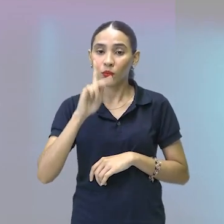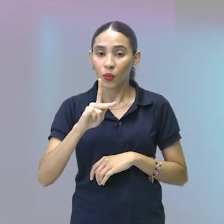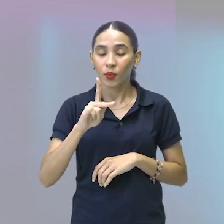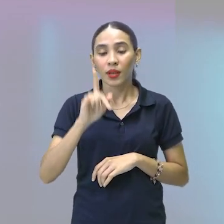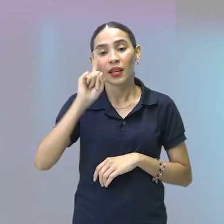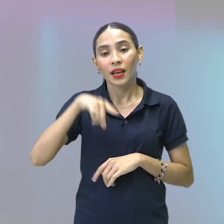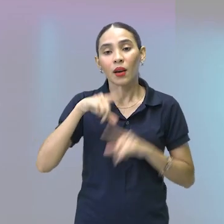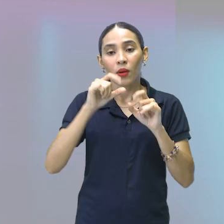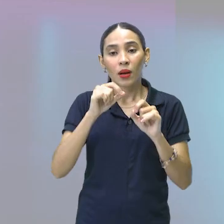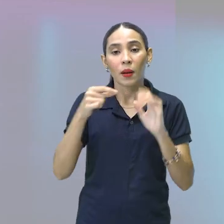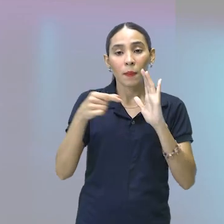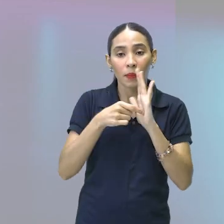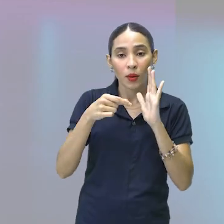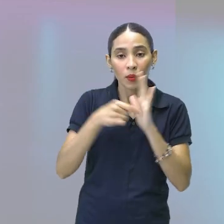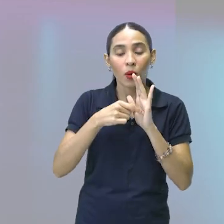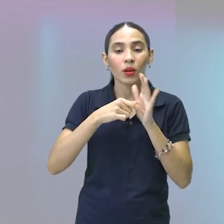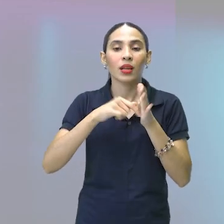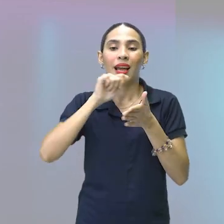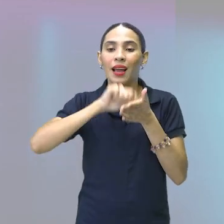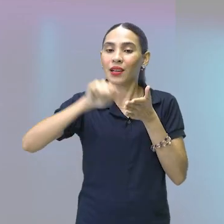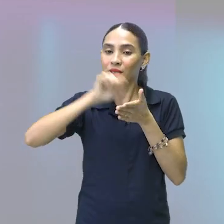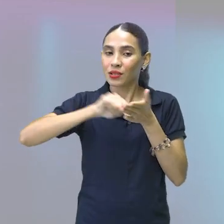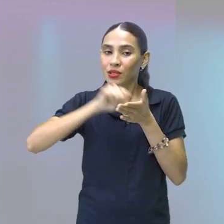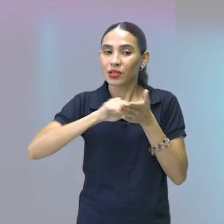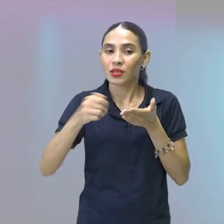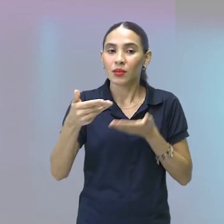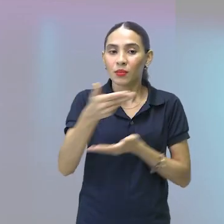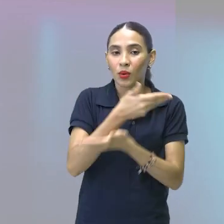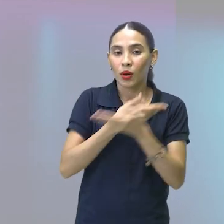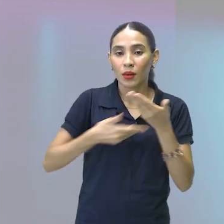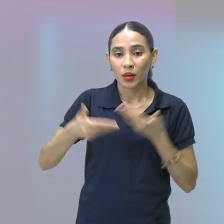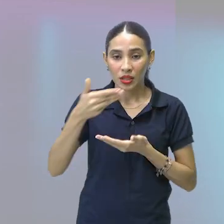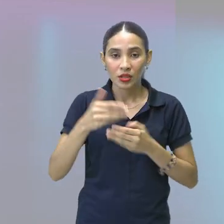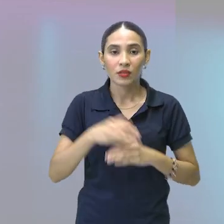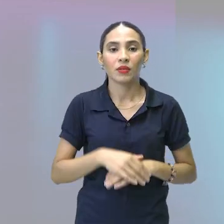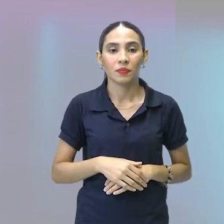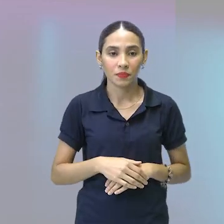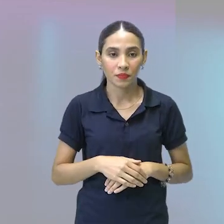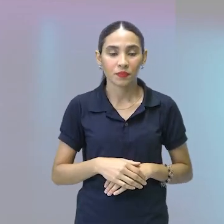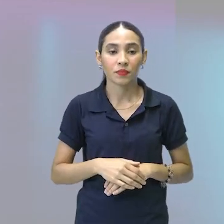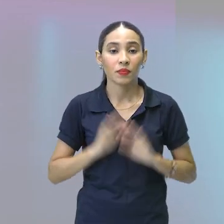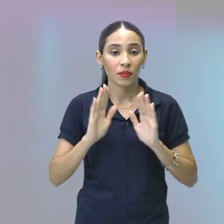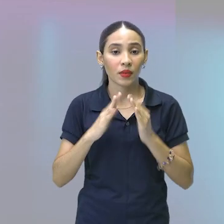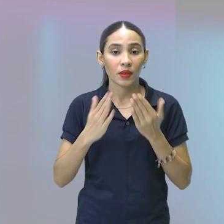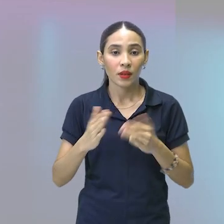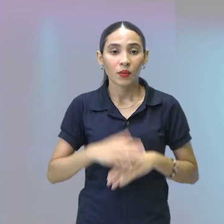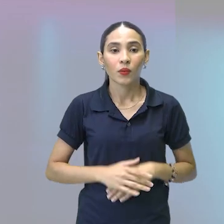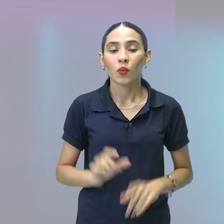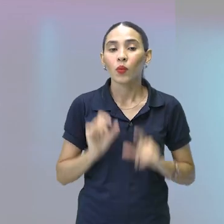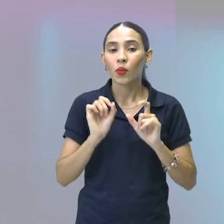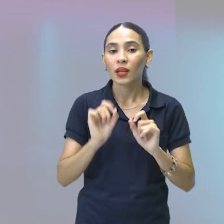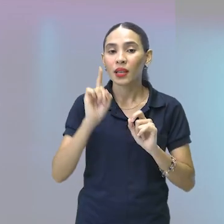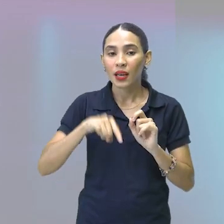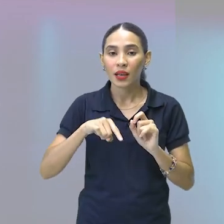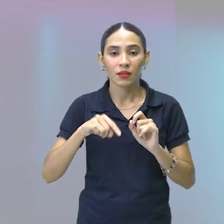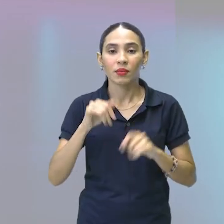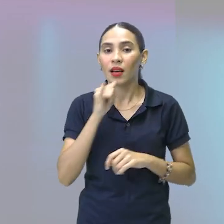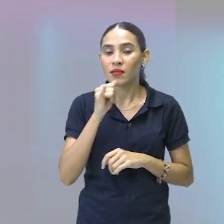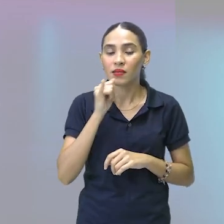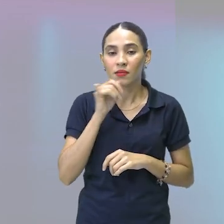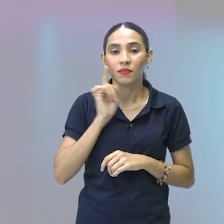Deepbook, que são plataformas de escrita colaborativa. Então, o que é